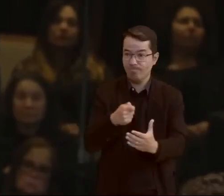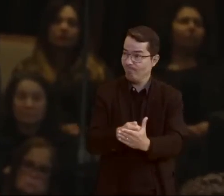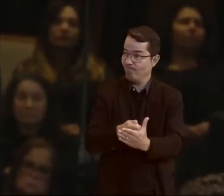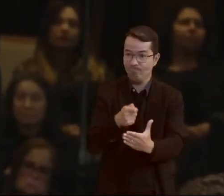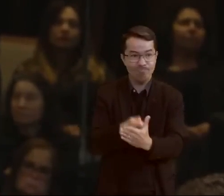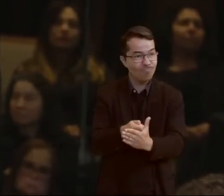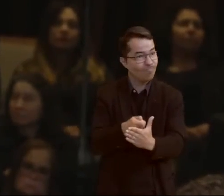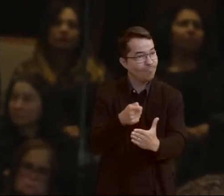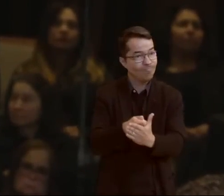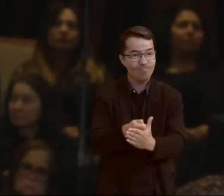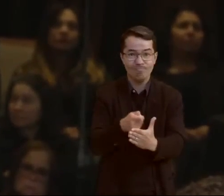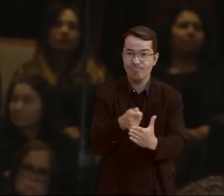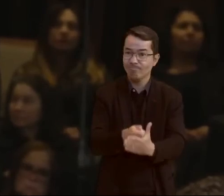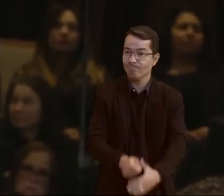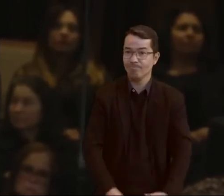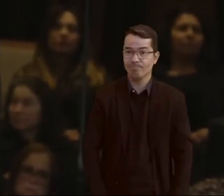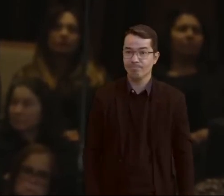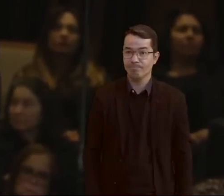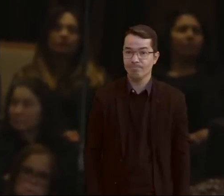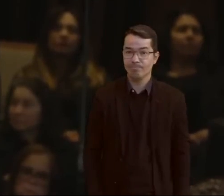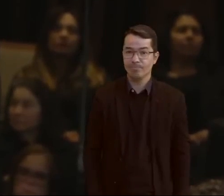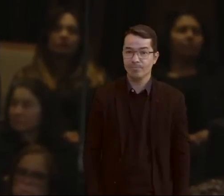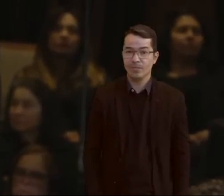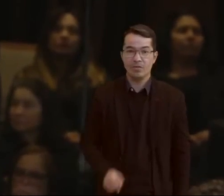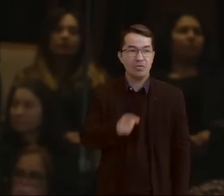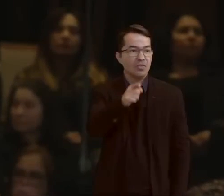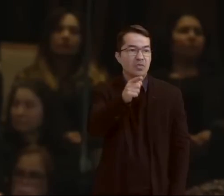Ou você está comigo, ou não está.